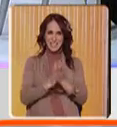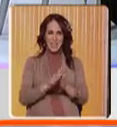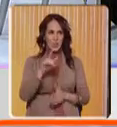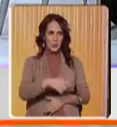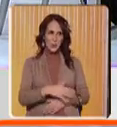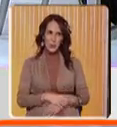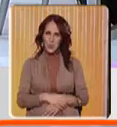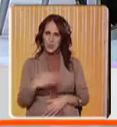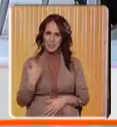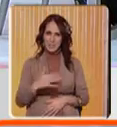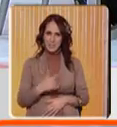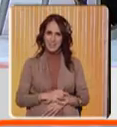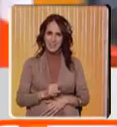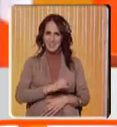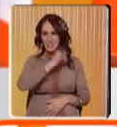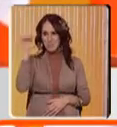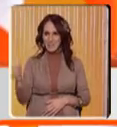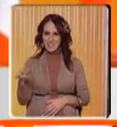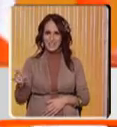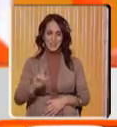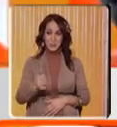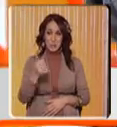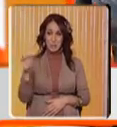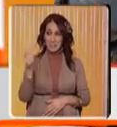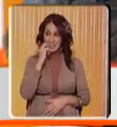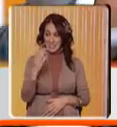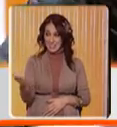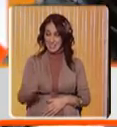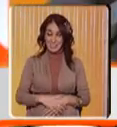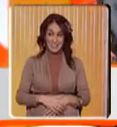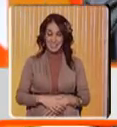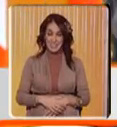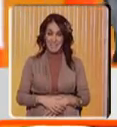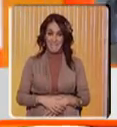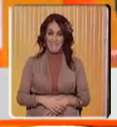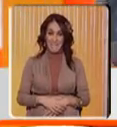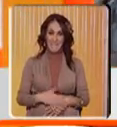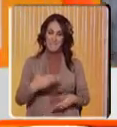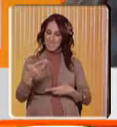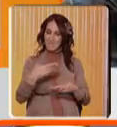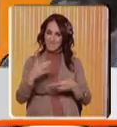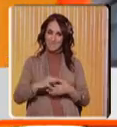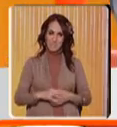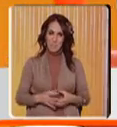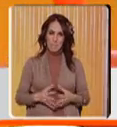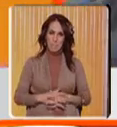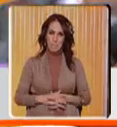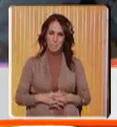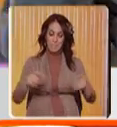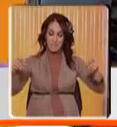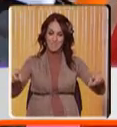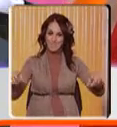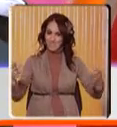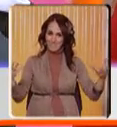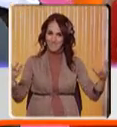Você é fresca. Vou passar aí para aquele lado. Mas também daquele lado não fico nada bem, portanto... Não é? As pontas são sempre